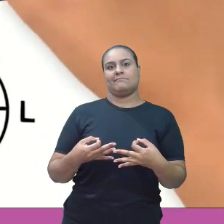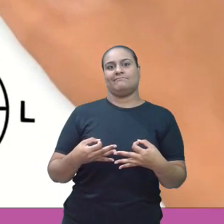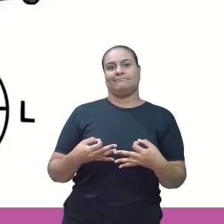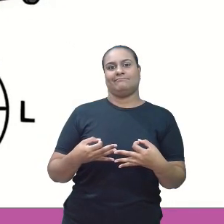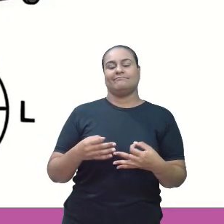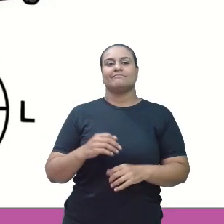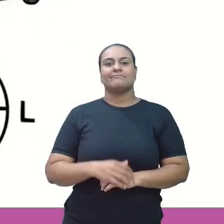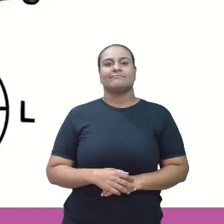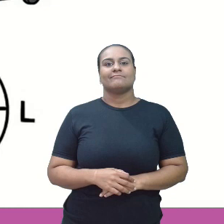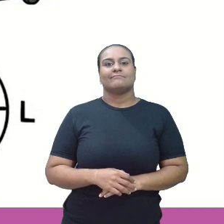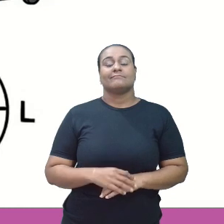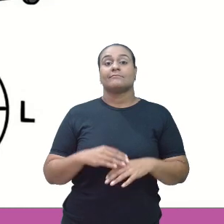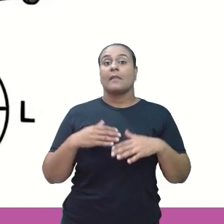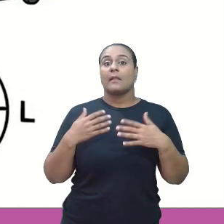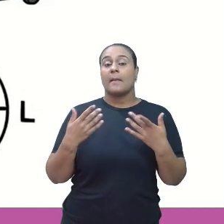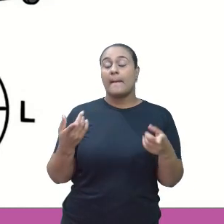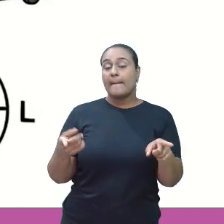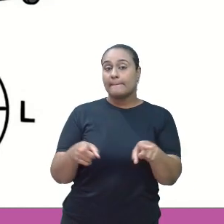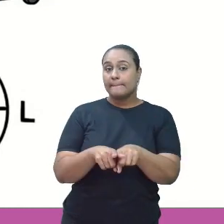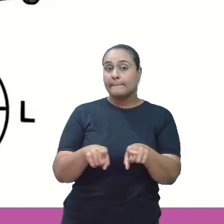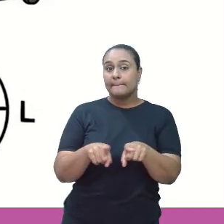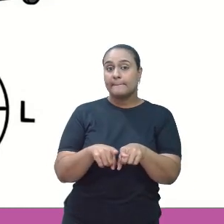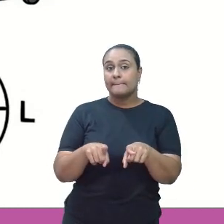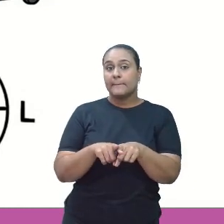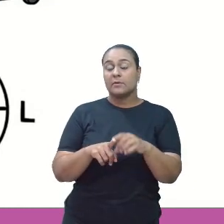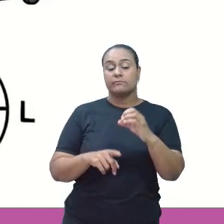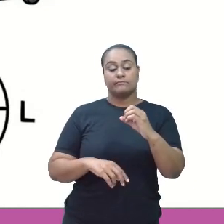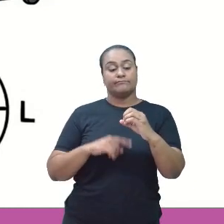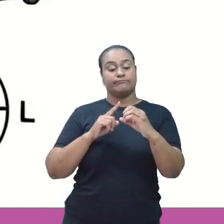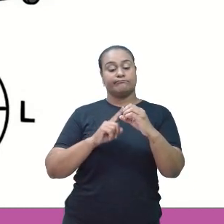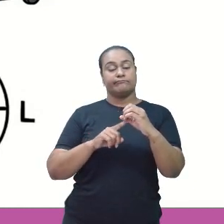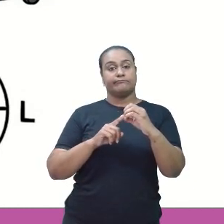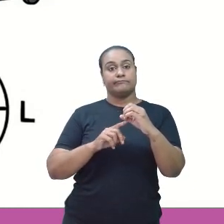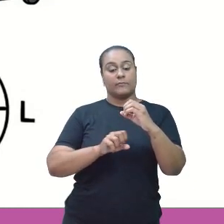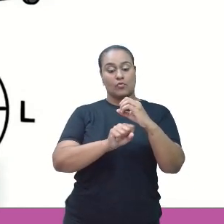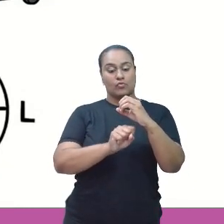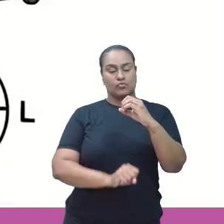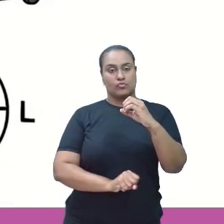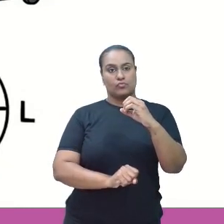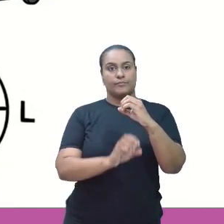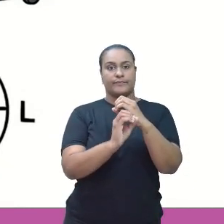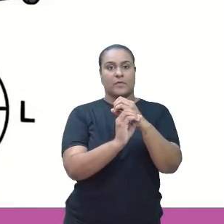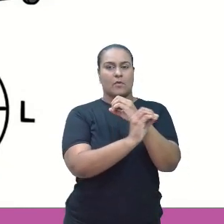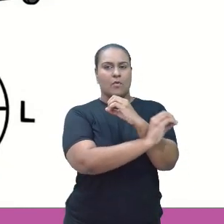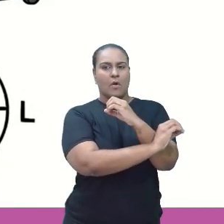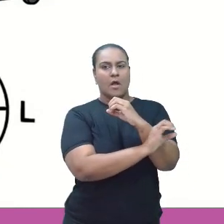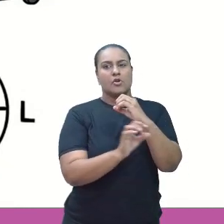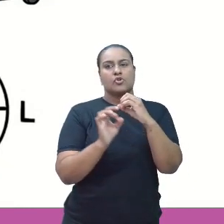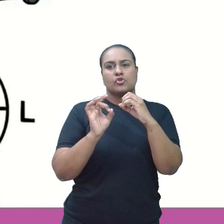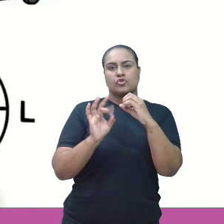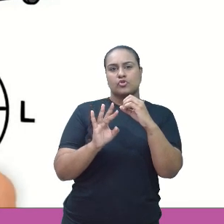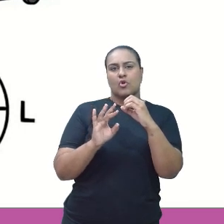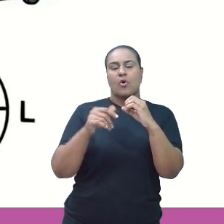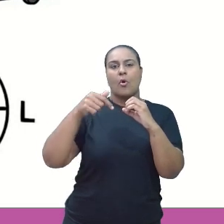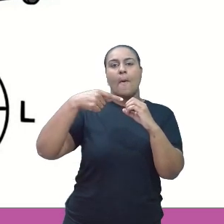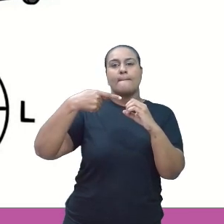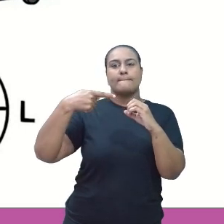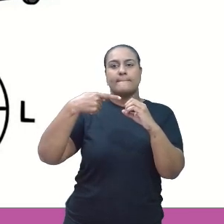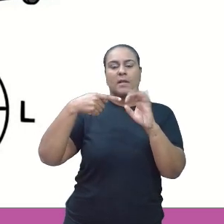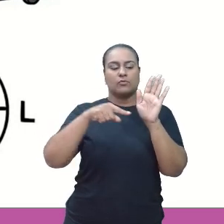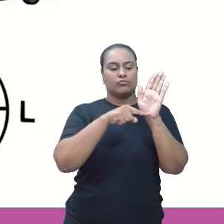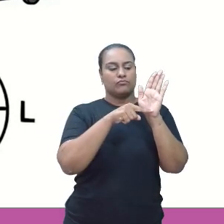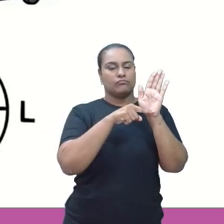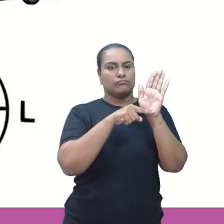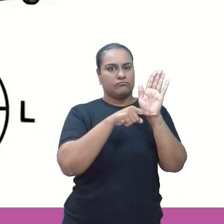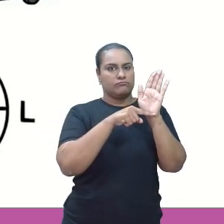é? Além disso, o sul e o oeste podem ser representados apenas com um sinal de menos, vale